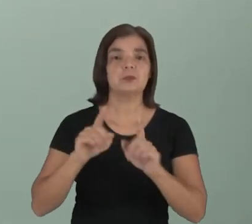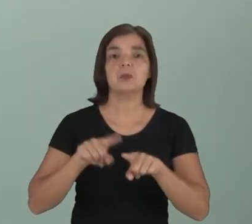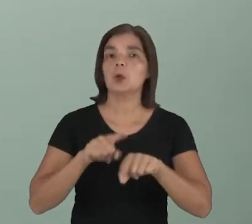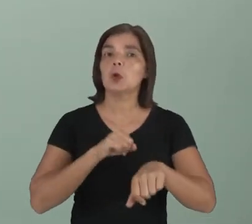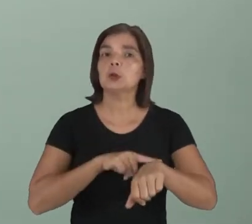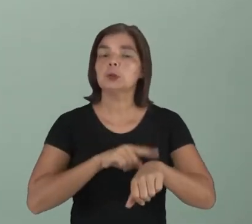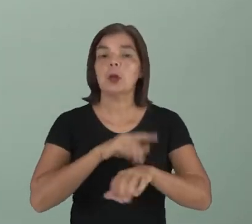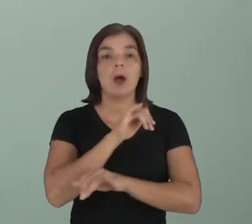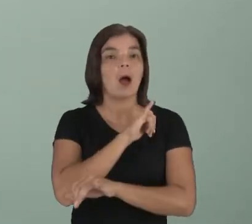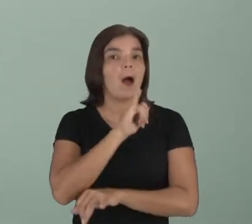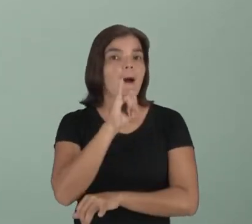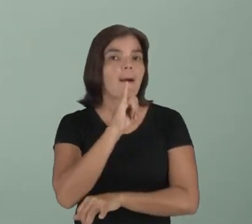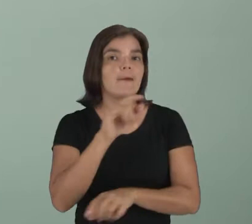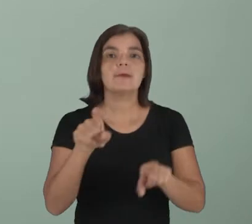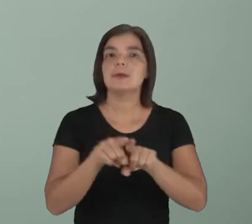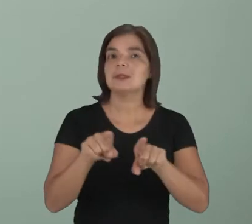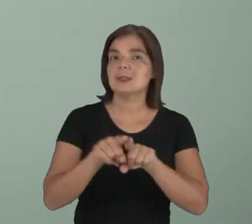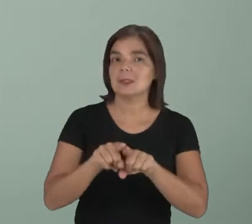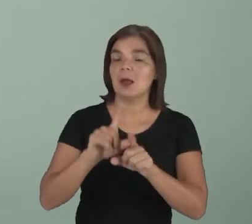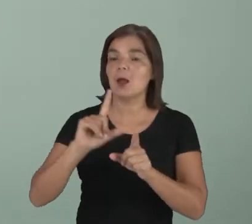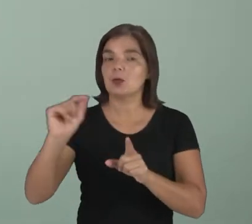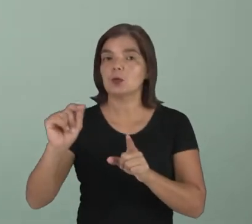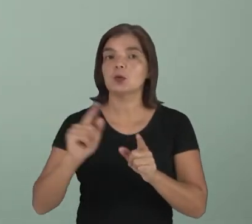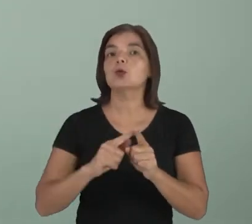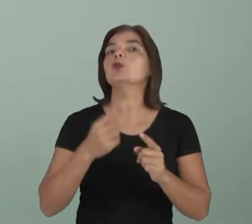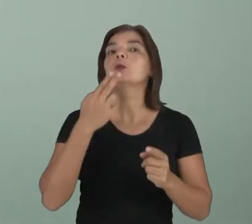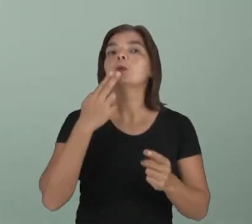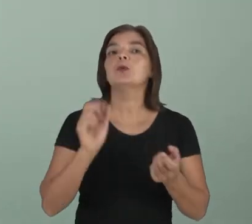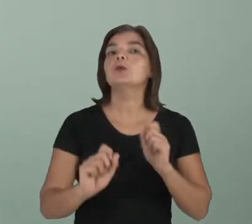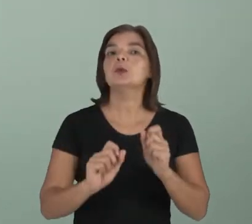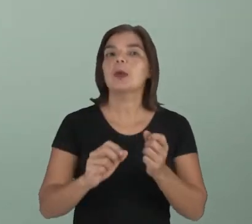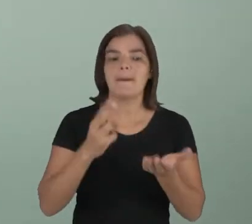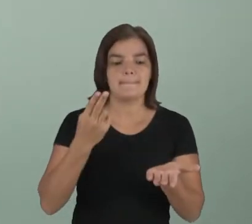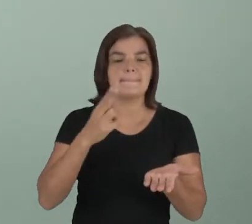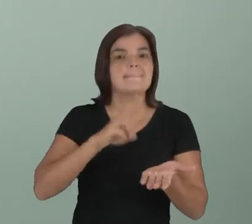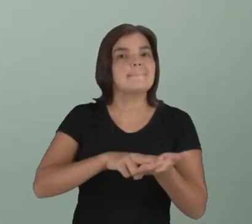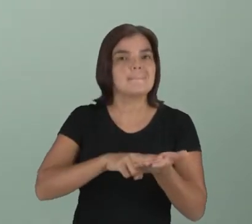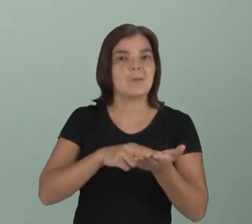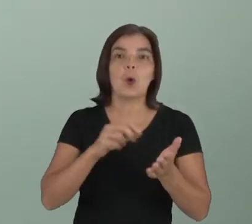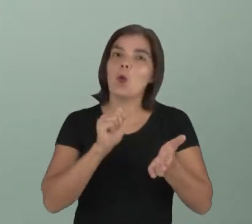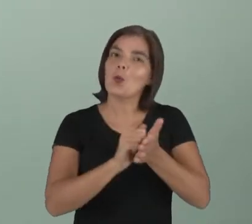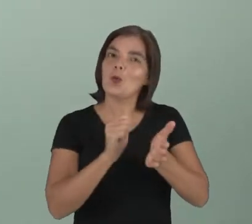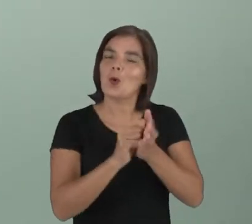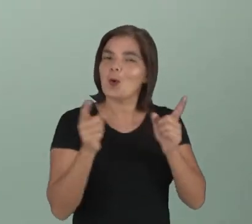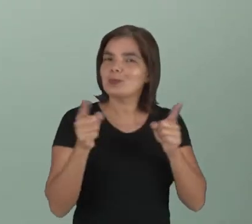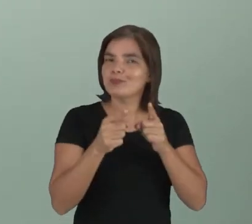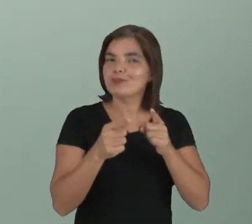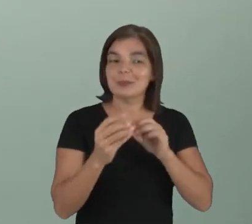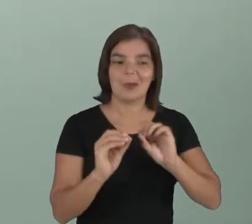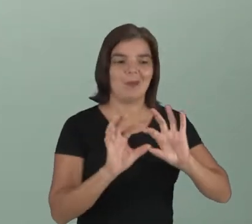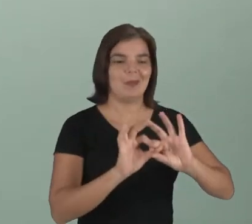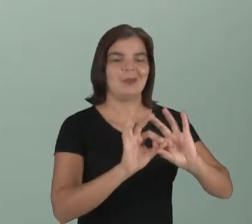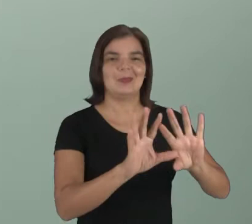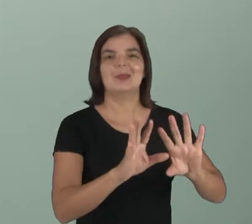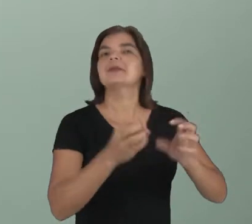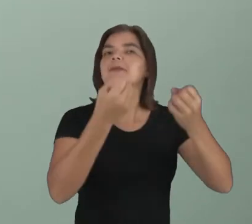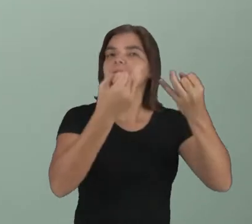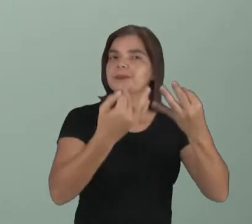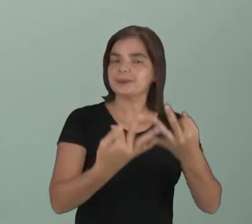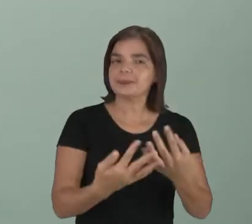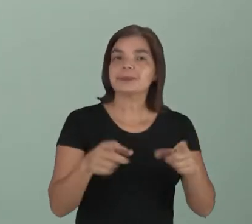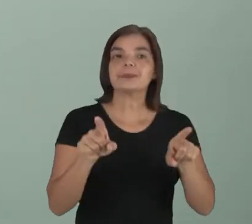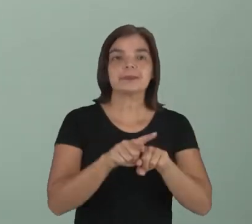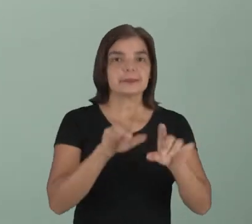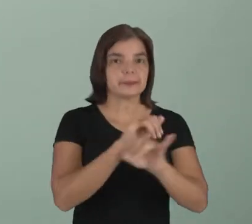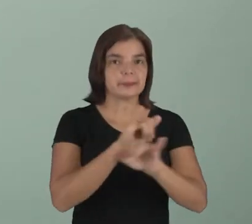não deu tempo de avisar que ia sair, alguém deixa um bilhete. Isso mesmo, deixa um bilhete lá falando